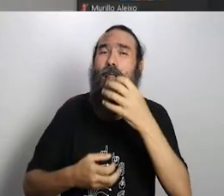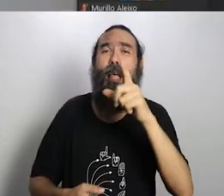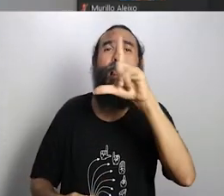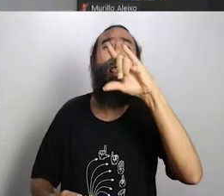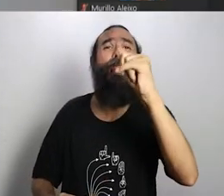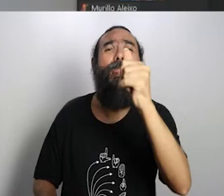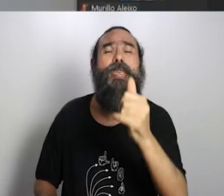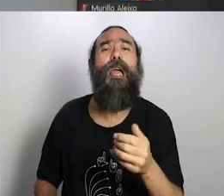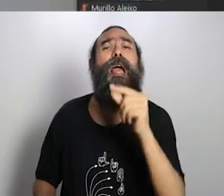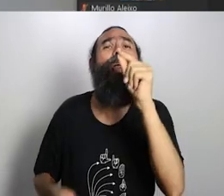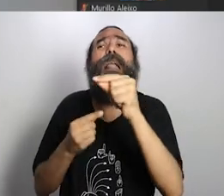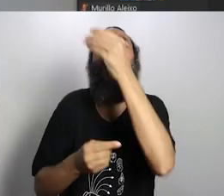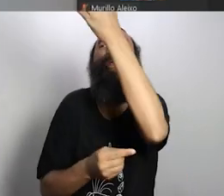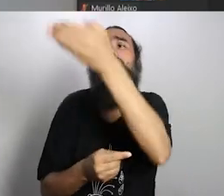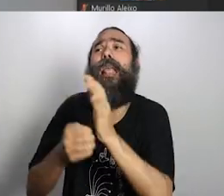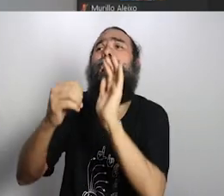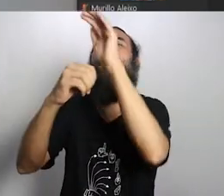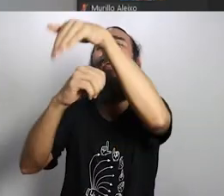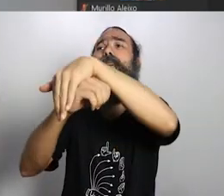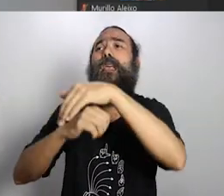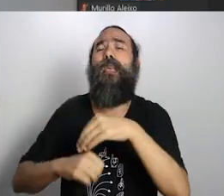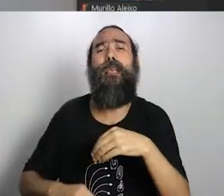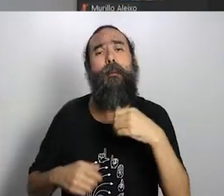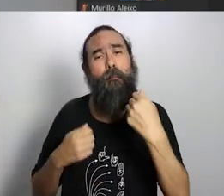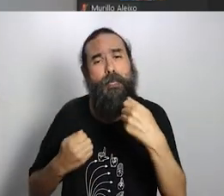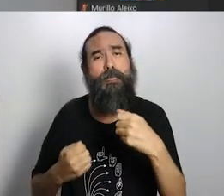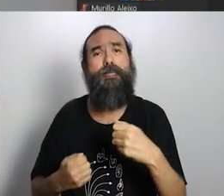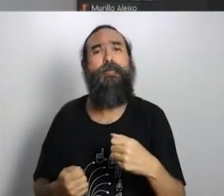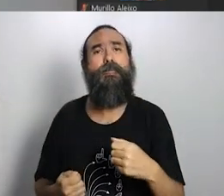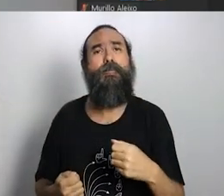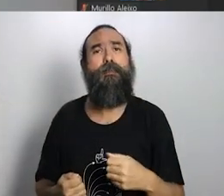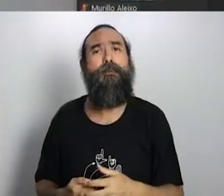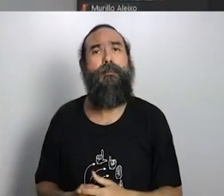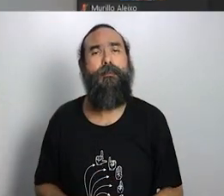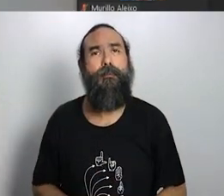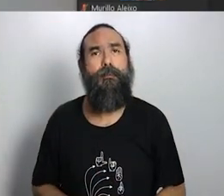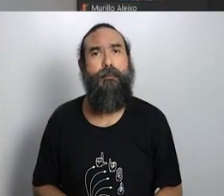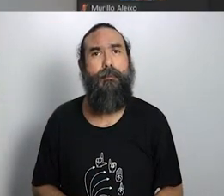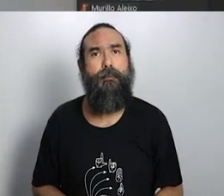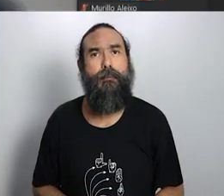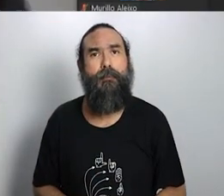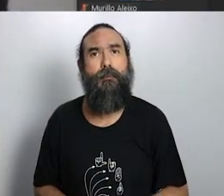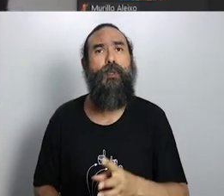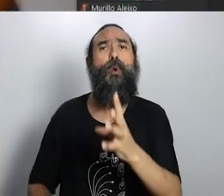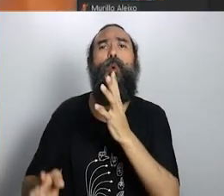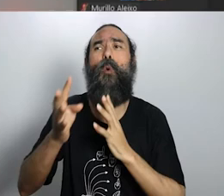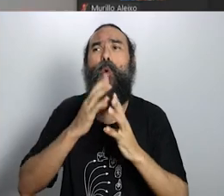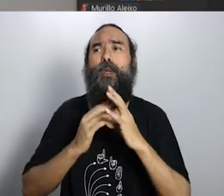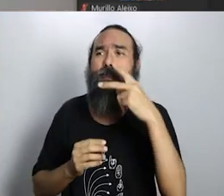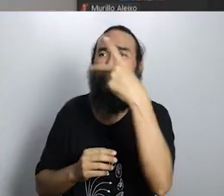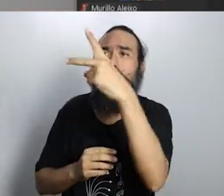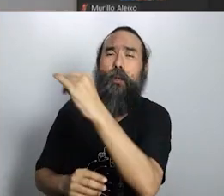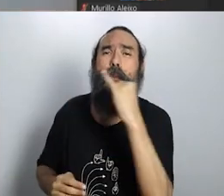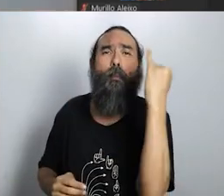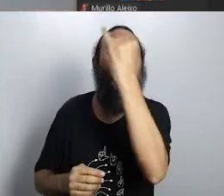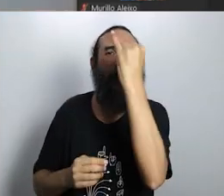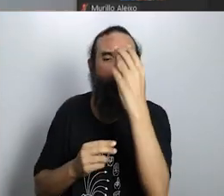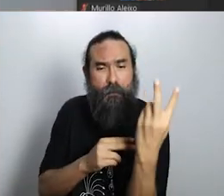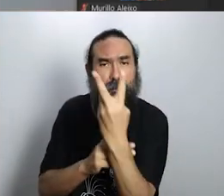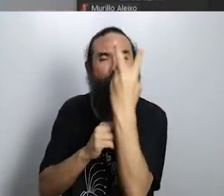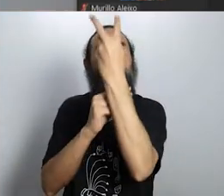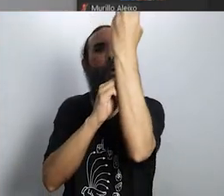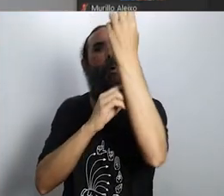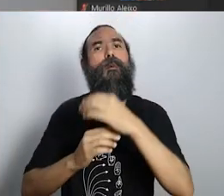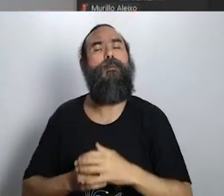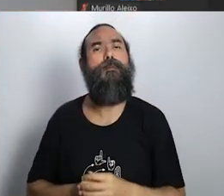reconhecer aquele valor. Não é somente dançando, não. Não é somente dançando, não. Não é somente ovacionando e balançando a cabeça, não.